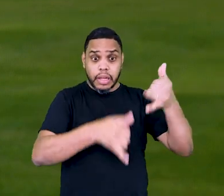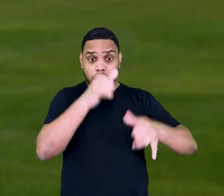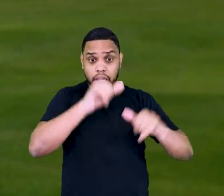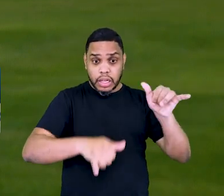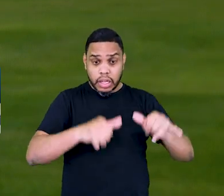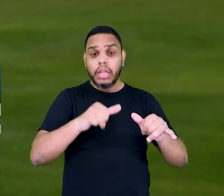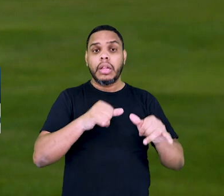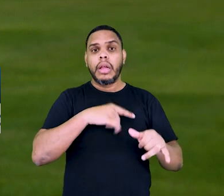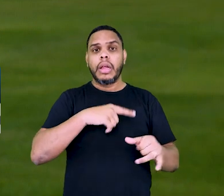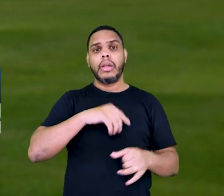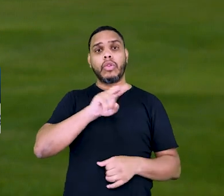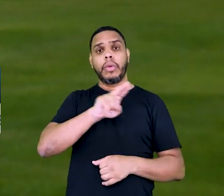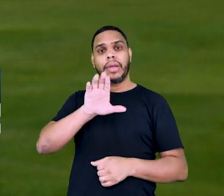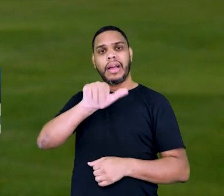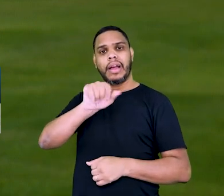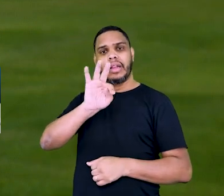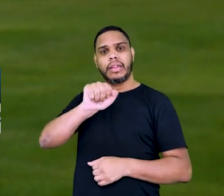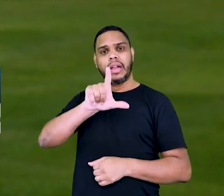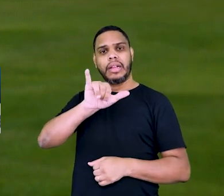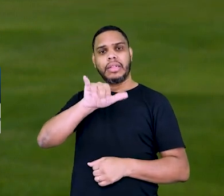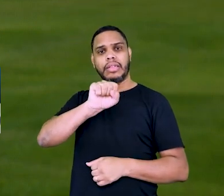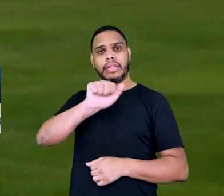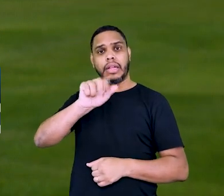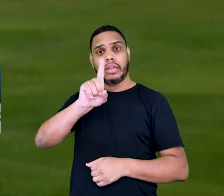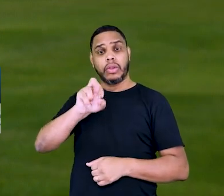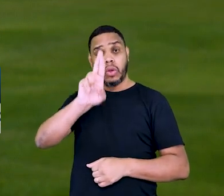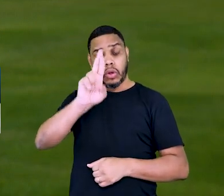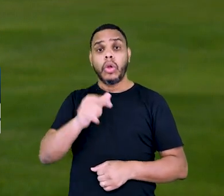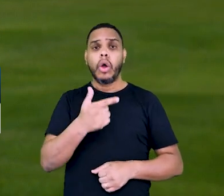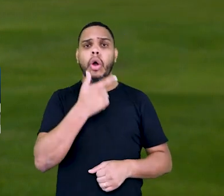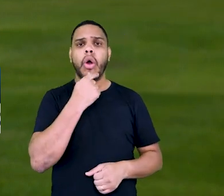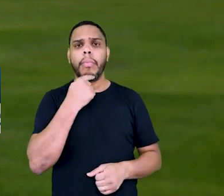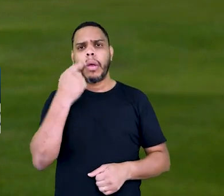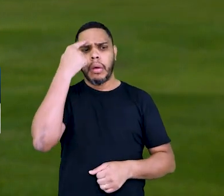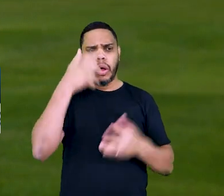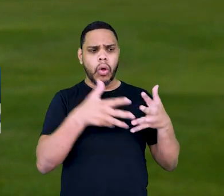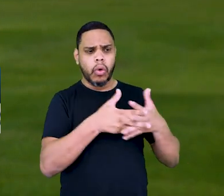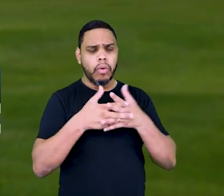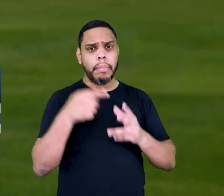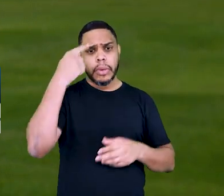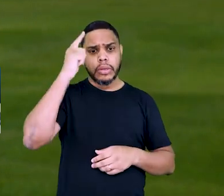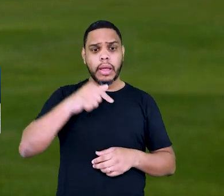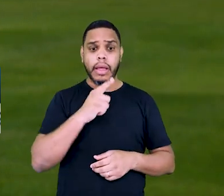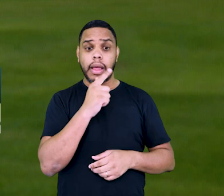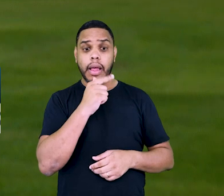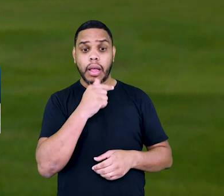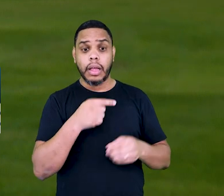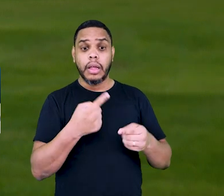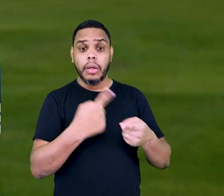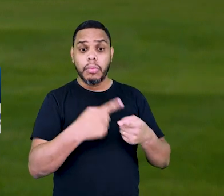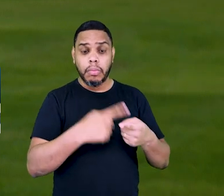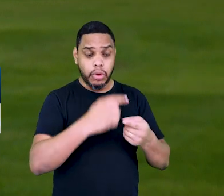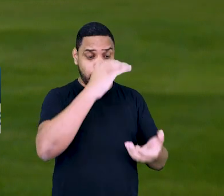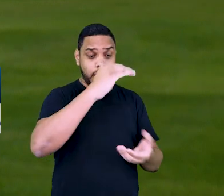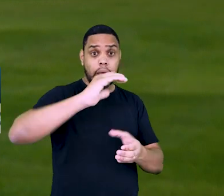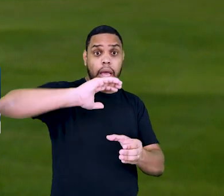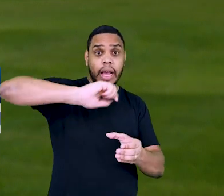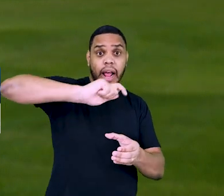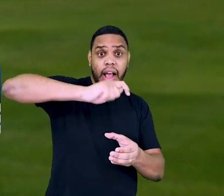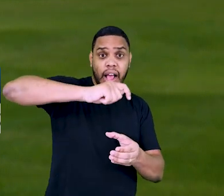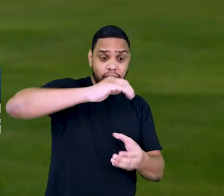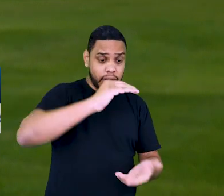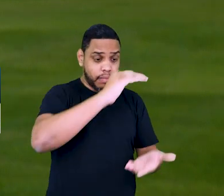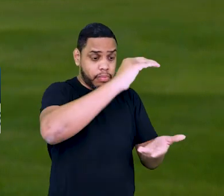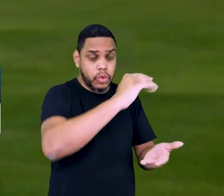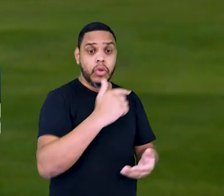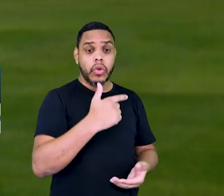solvente, pensando que era água. Disse que se confundiu porque o produto estava em uma garrafa PET. O trabalhador se